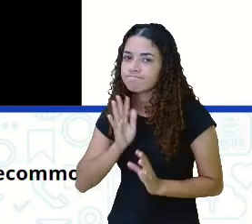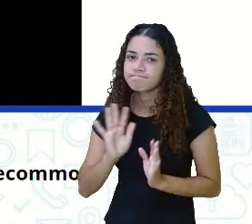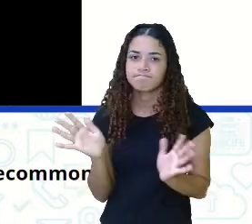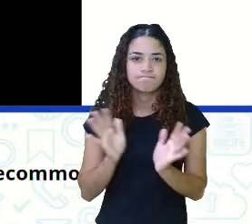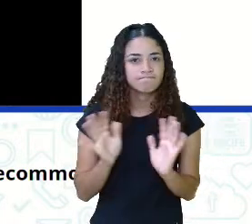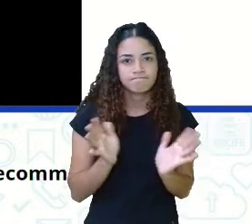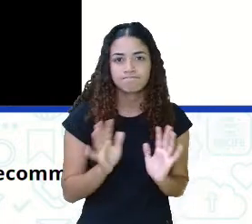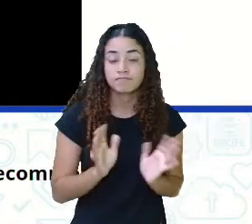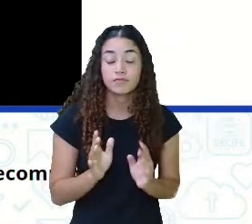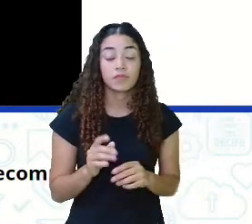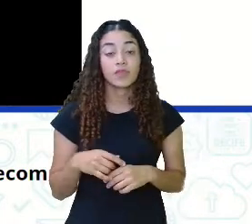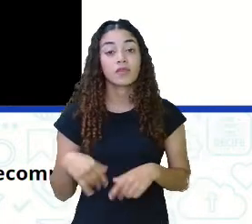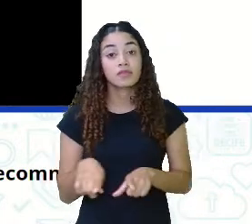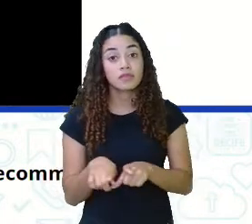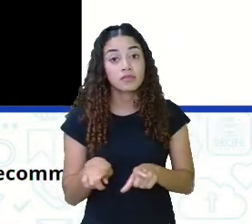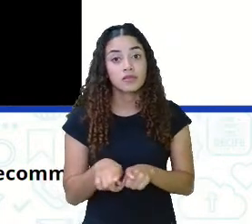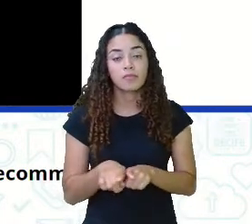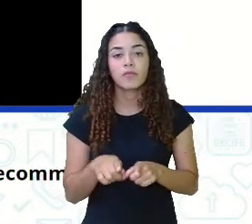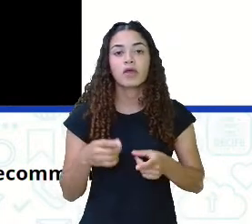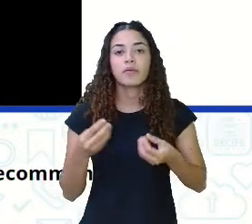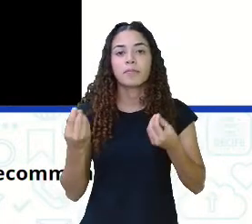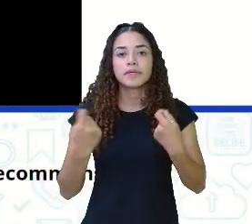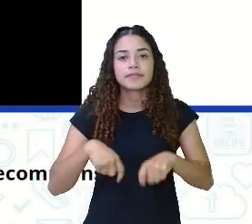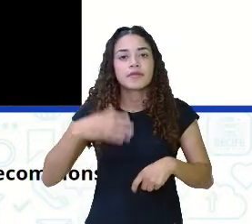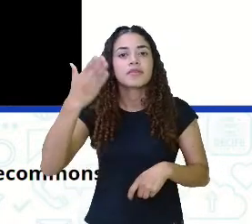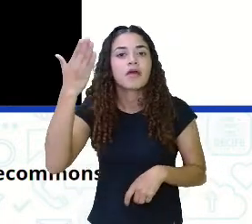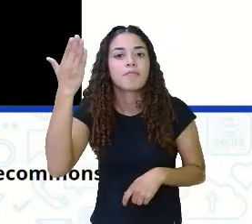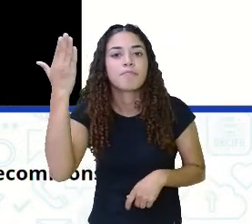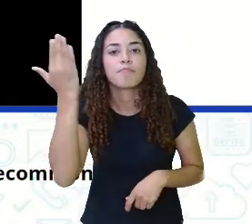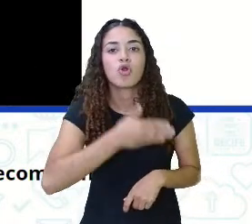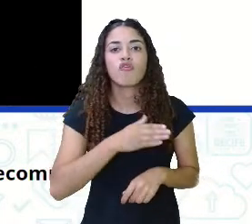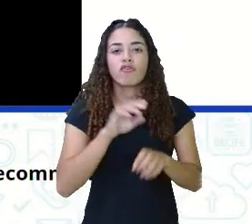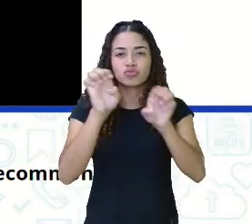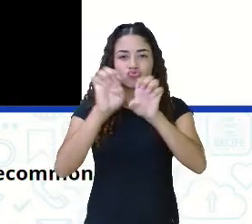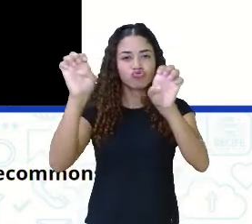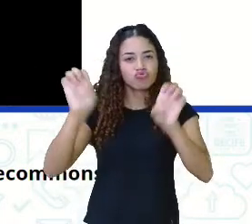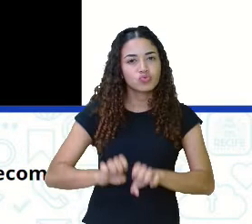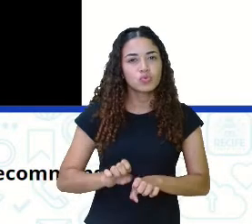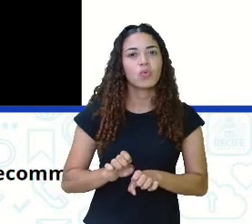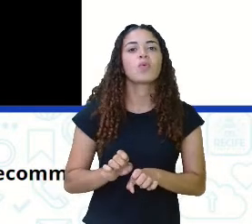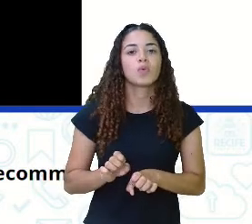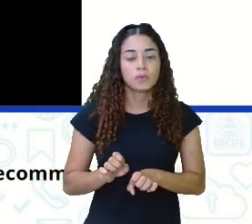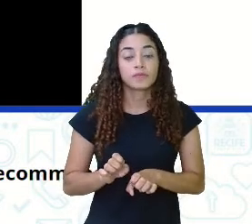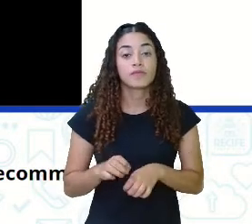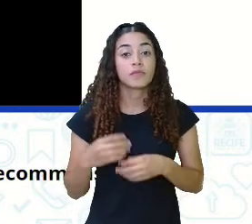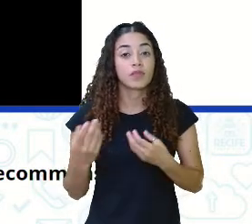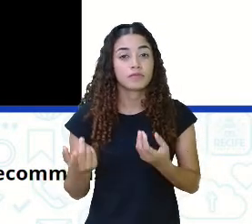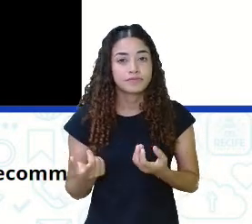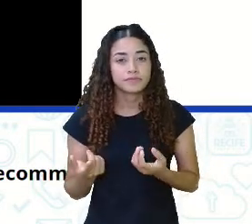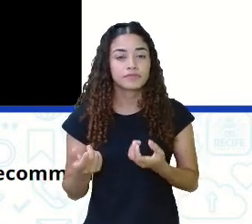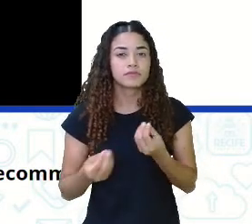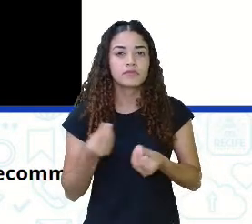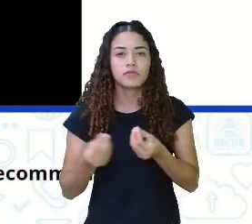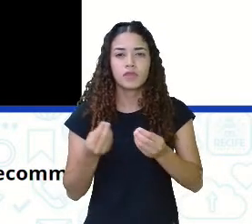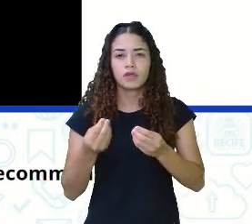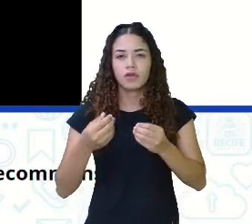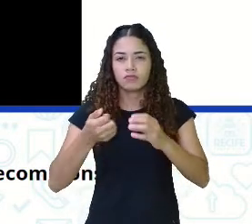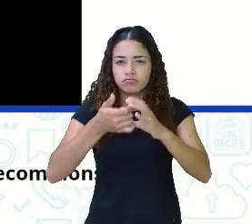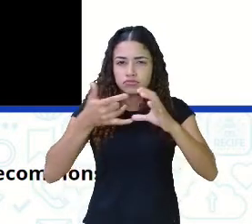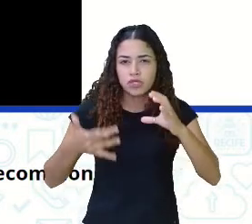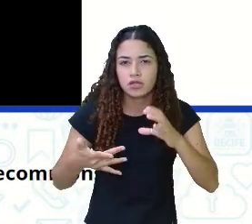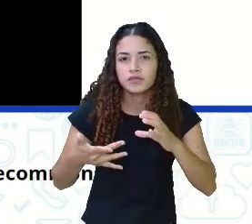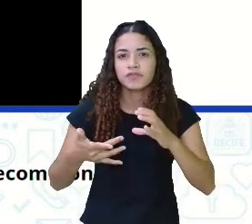Mais uma vez, observamos isso através de evidências mais estruturais. Então, por exemplo, entre as coisas que classificamos atualmente